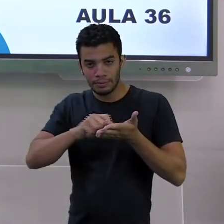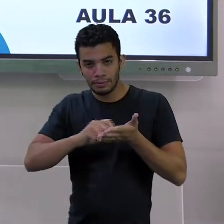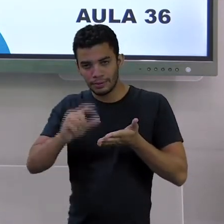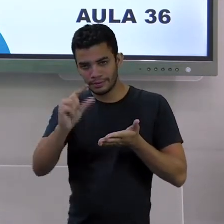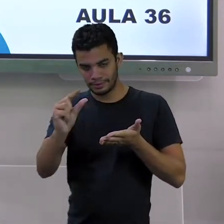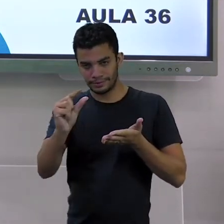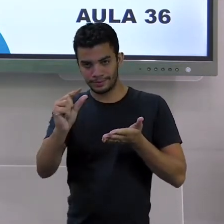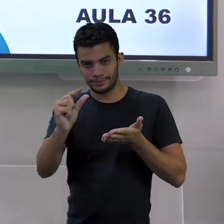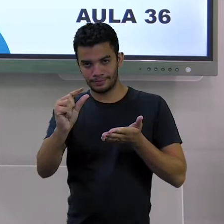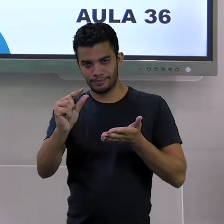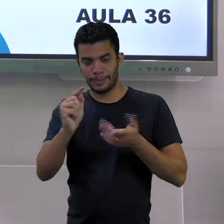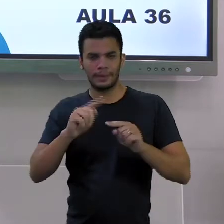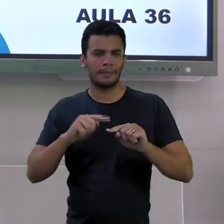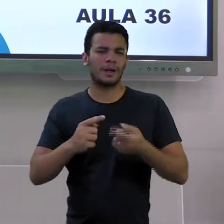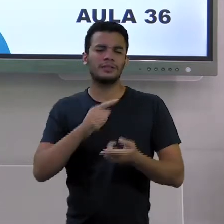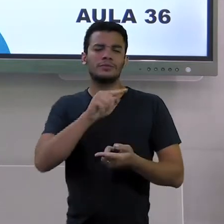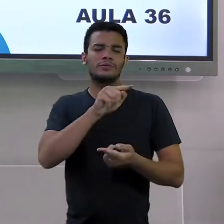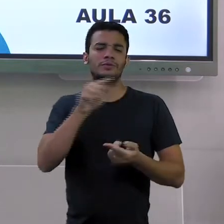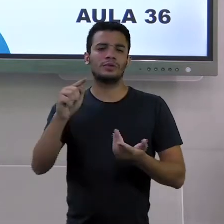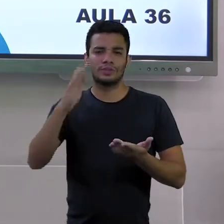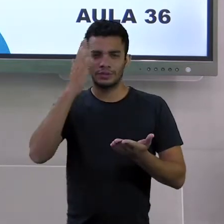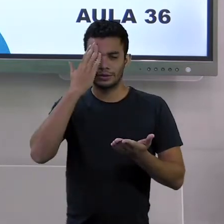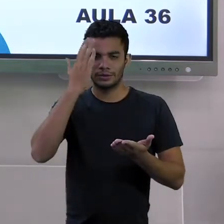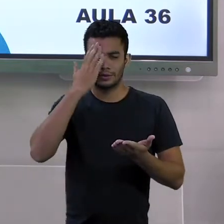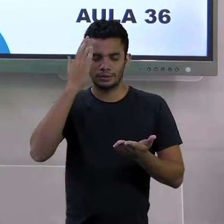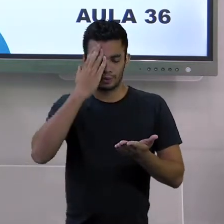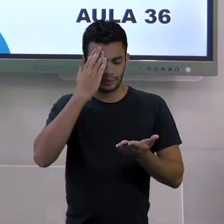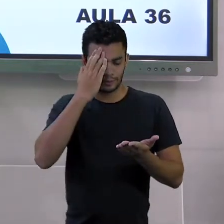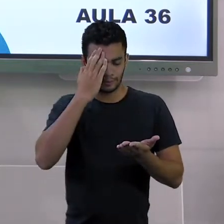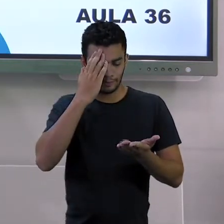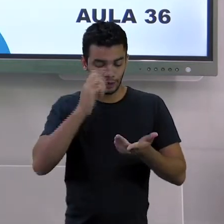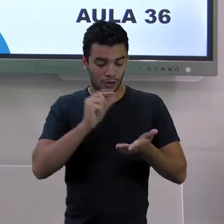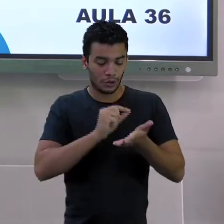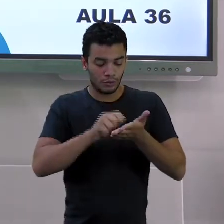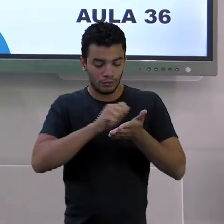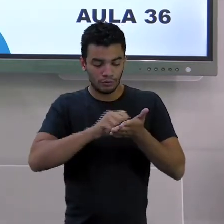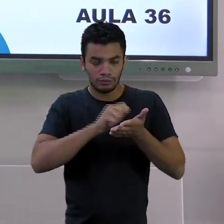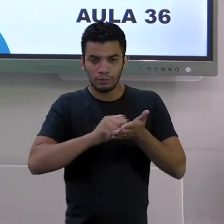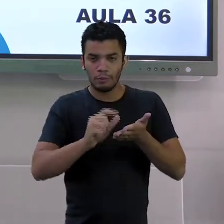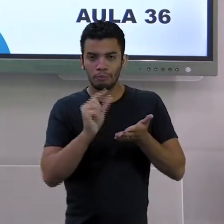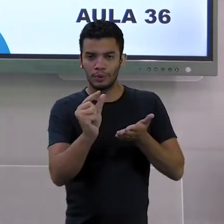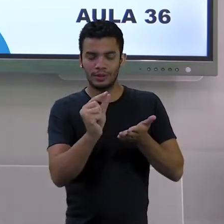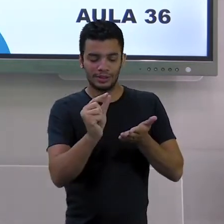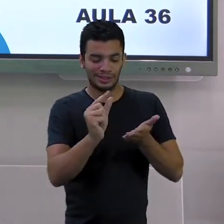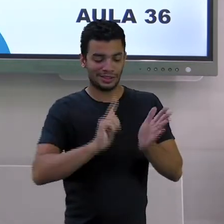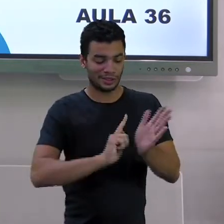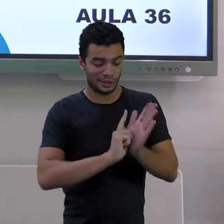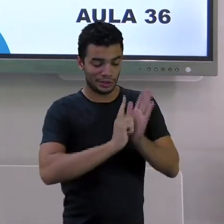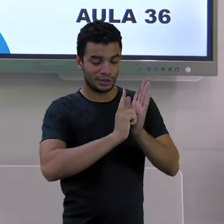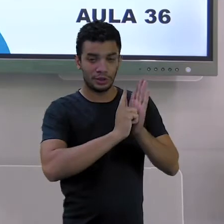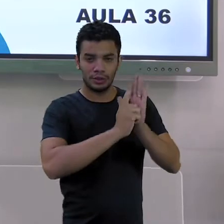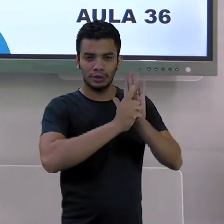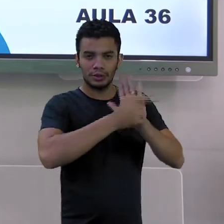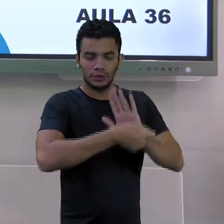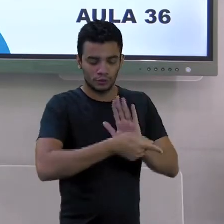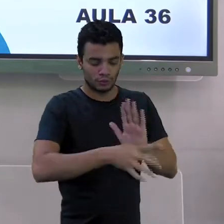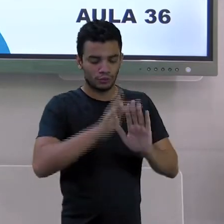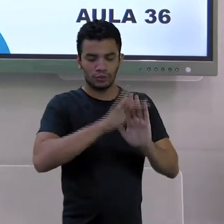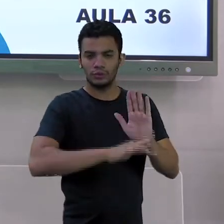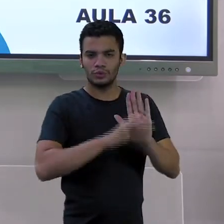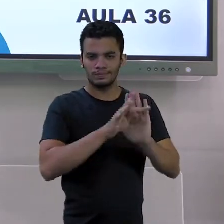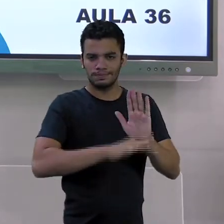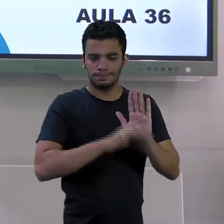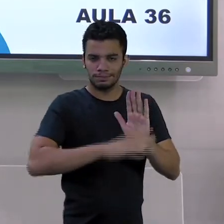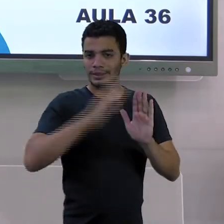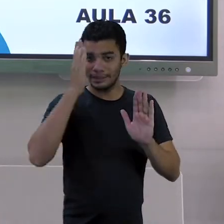um gênero textual? Sim, eles são considerados como gênero textual. Vamos compreender um pouco